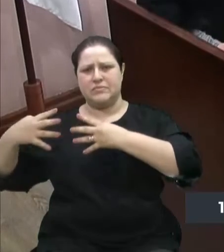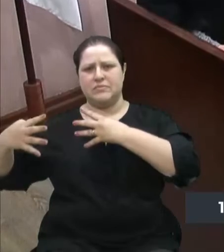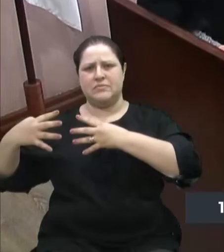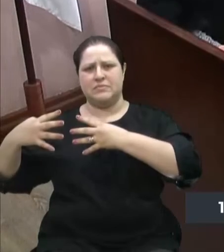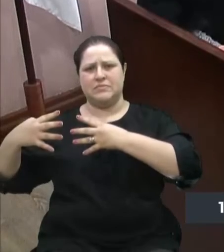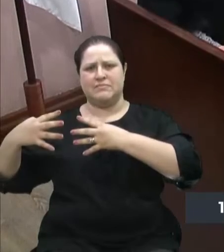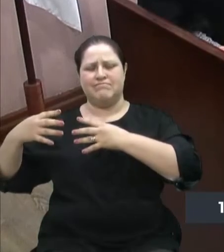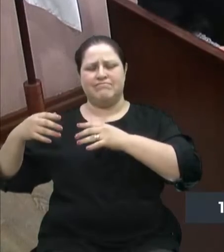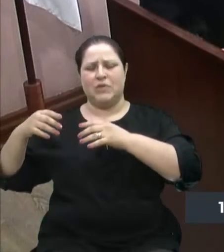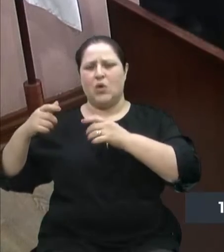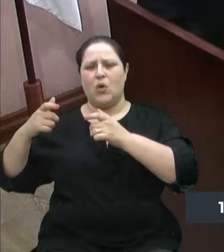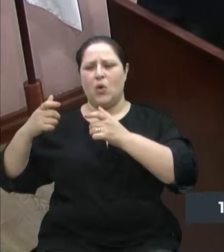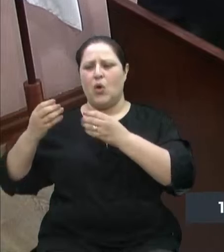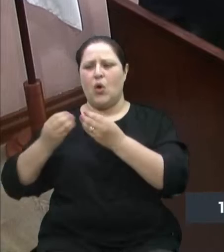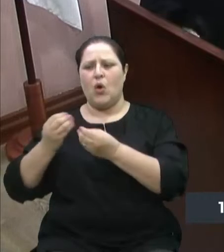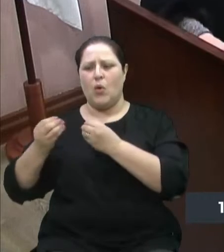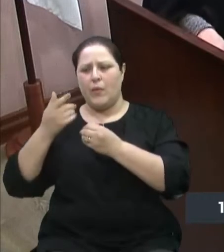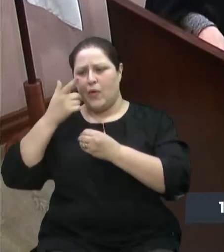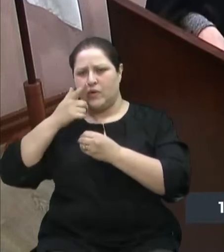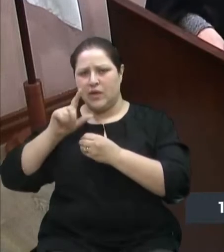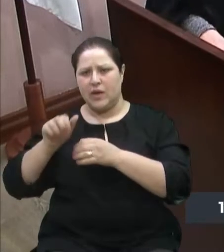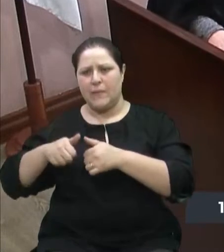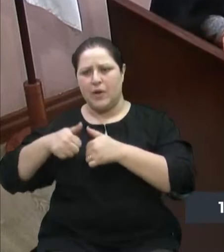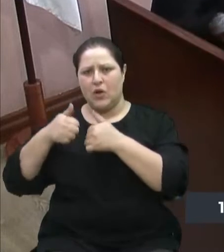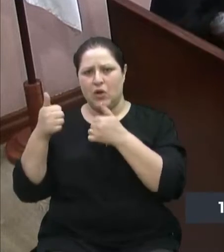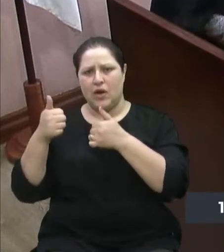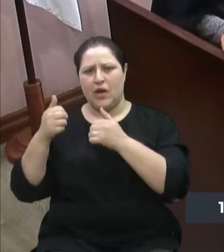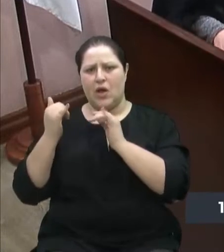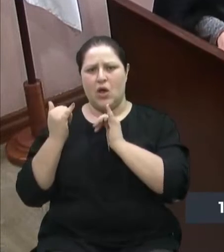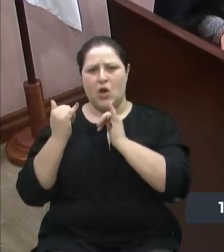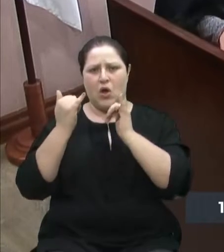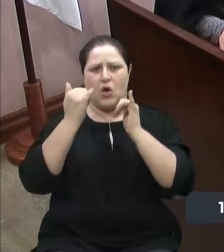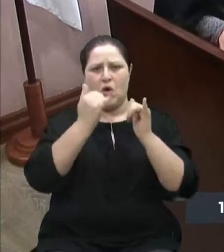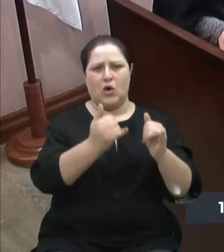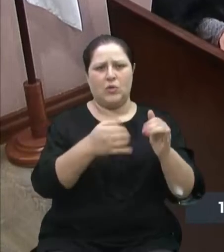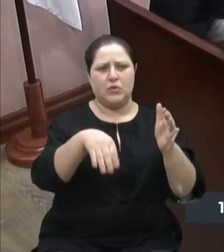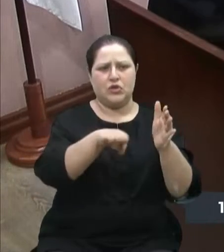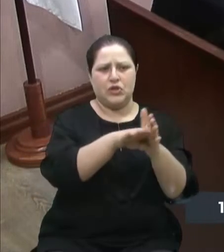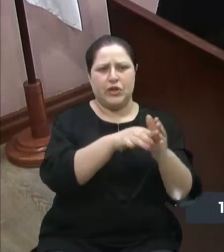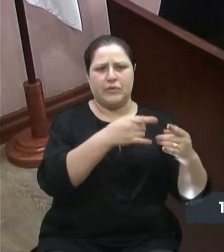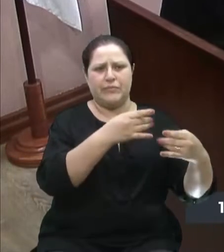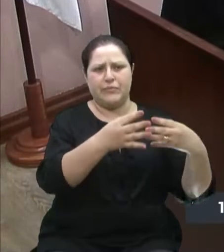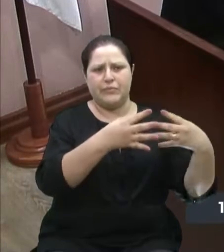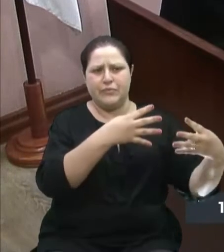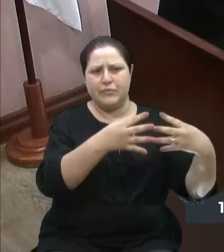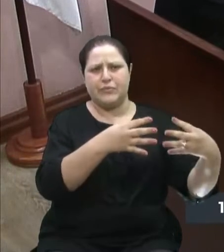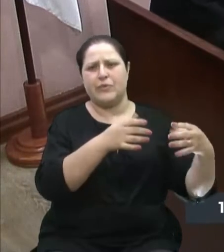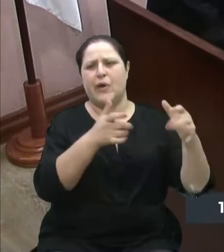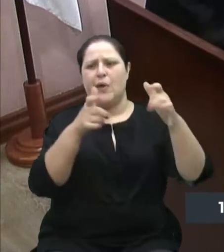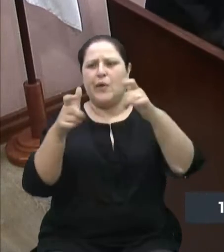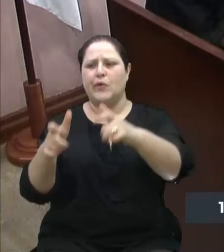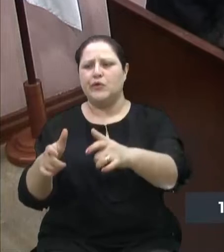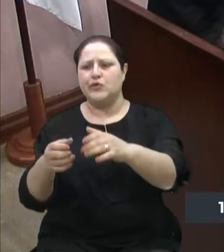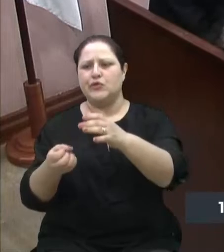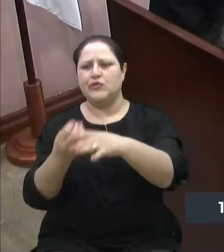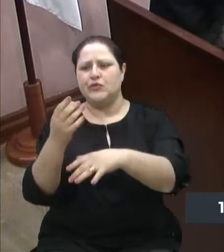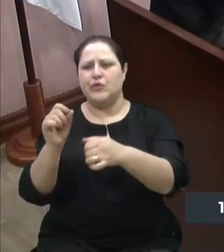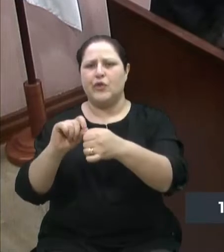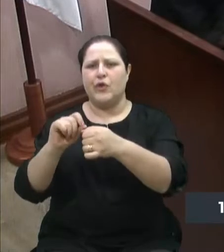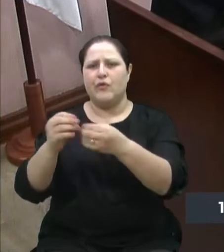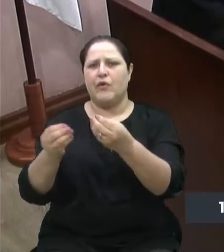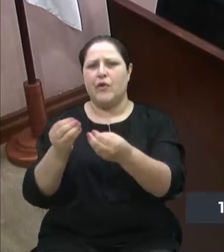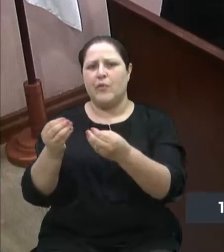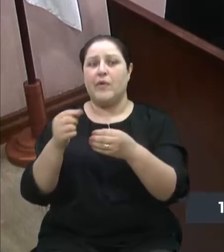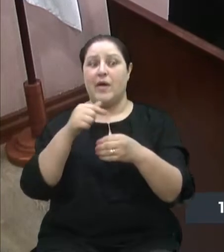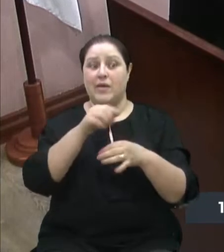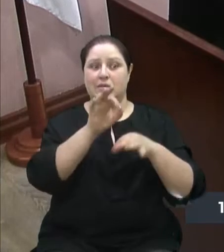isso. E esse diagnóstico vai poder dar essas respostas e projetar a cidade de Caxias